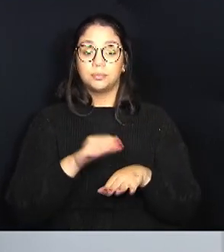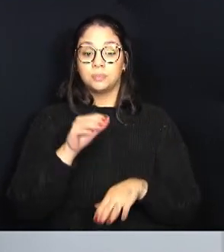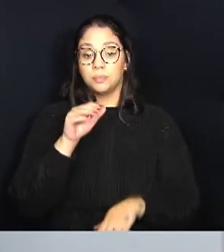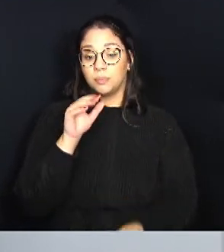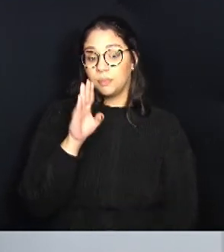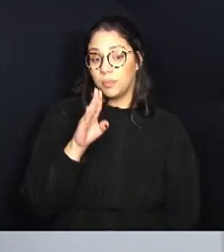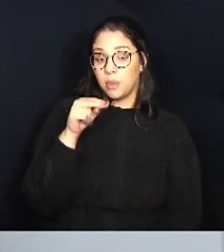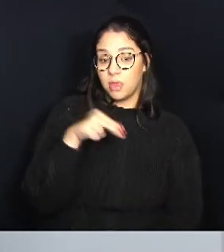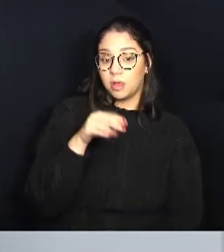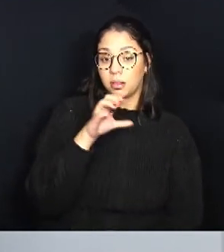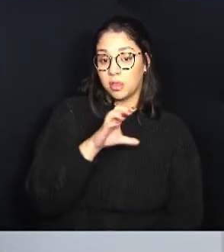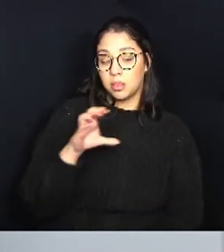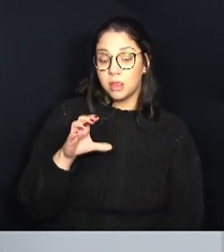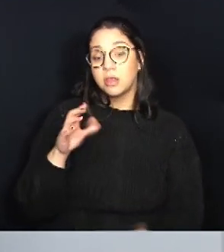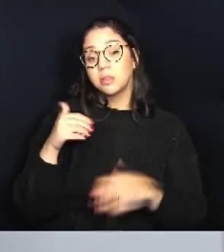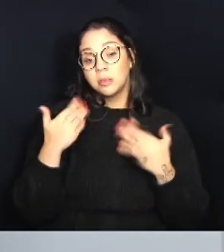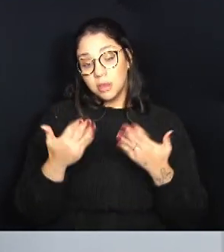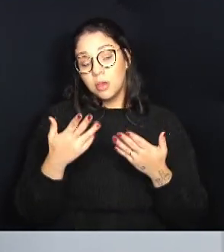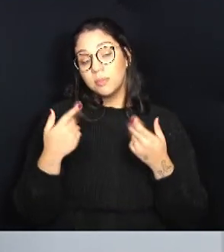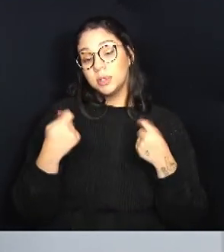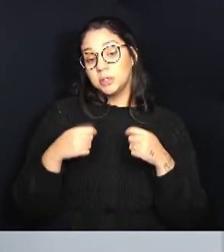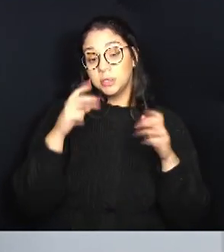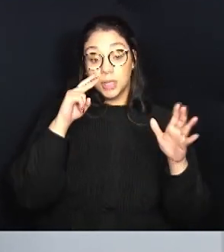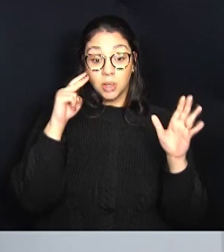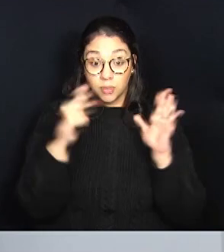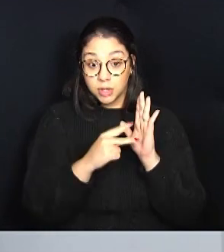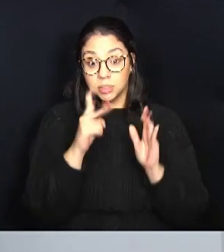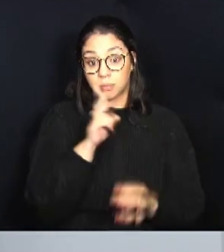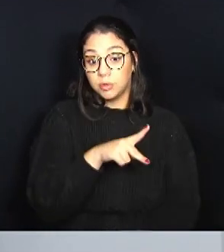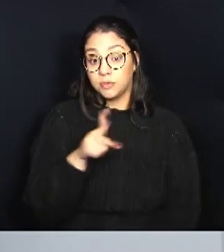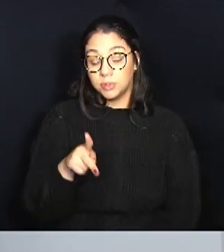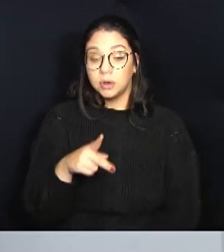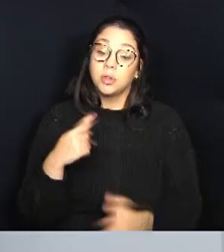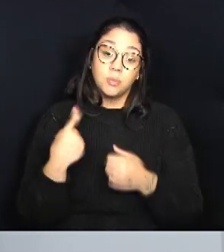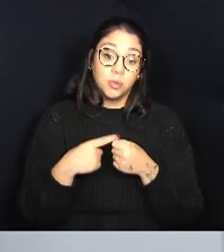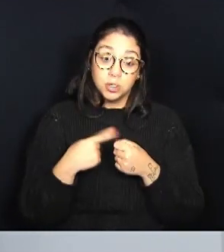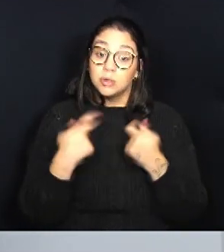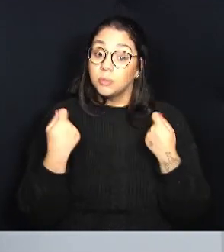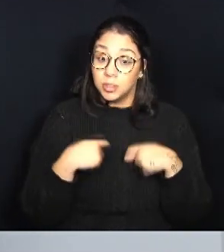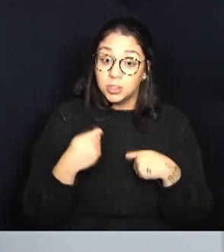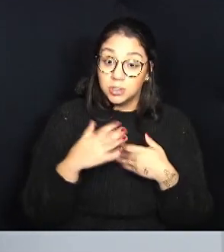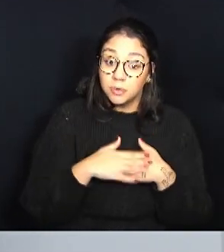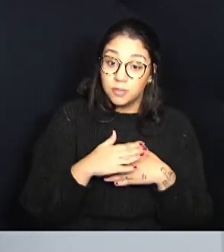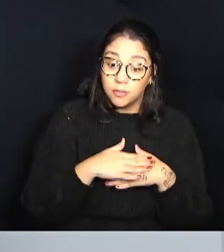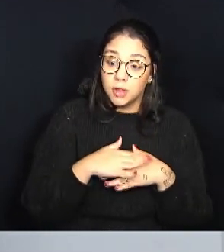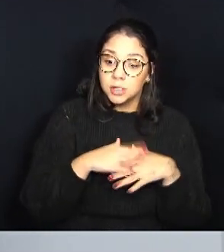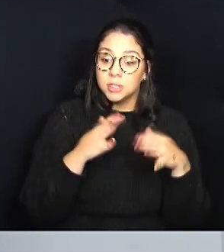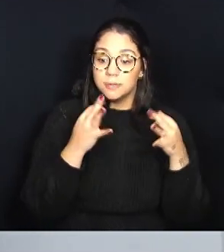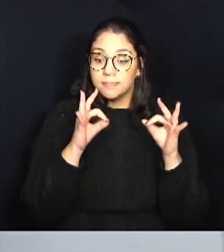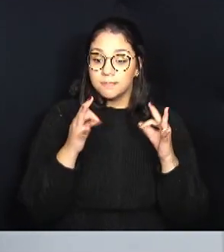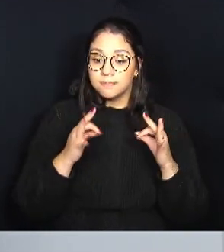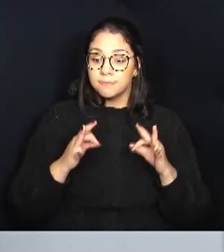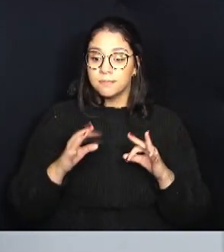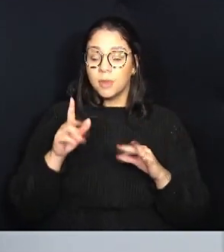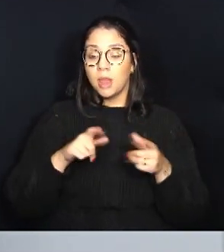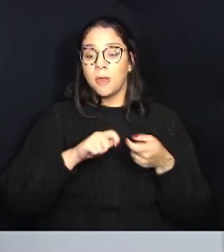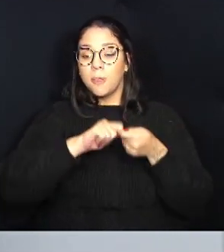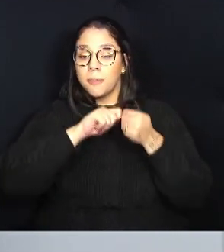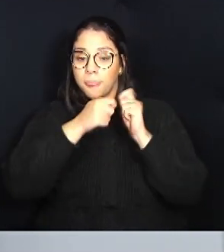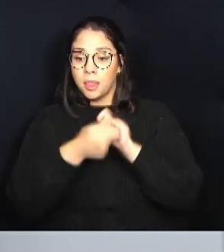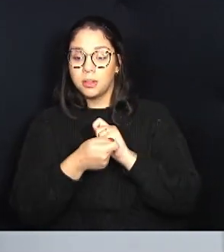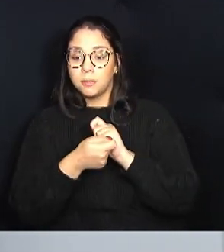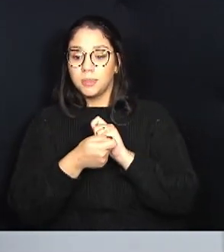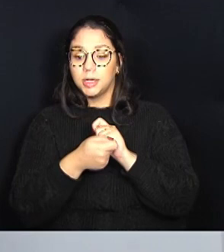e por isso então devem ser reconhecidos como docentes. E o município tem que fazer essa devida regularização fazendo uma adequação na